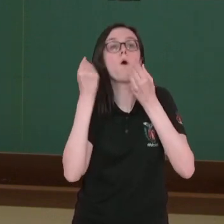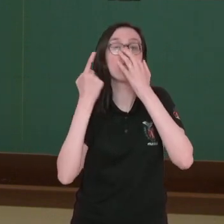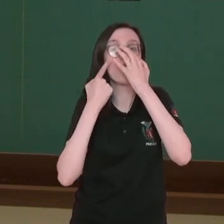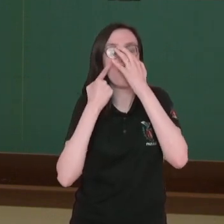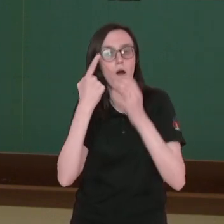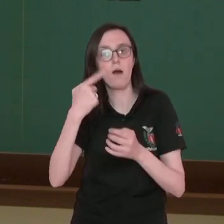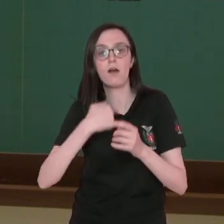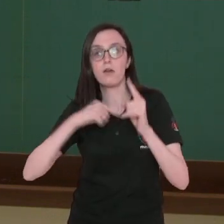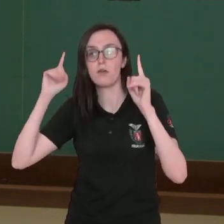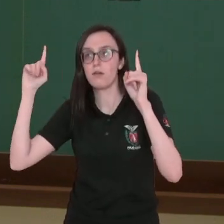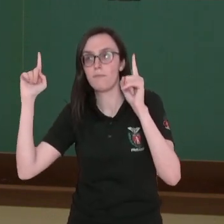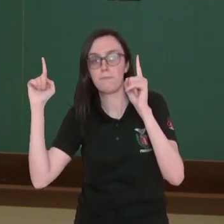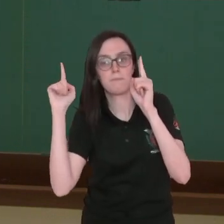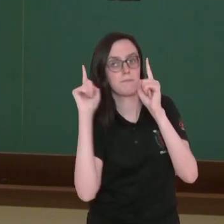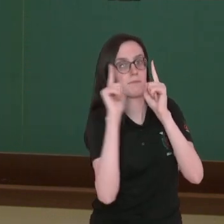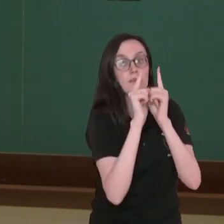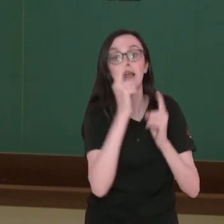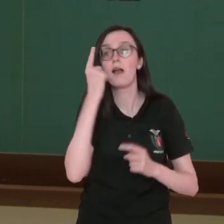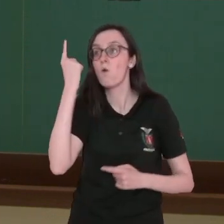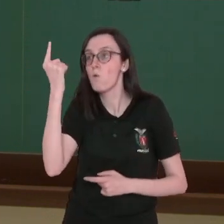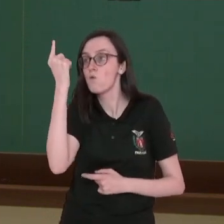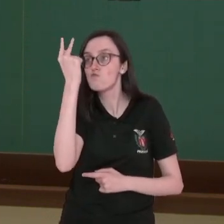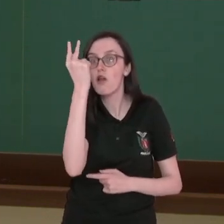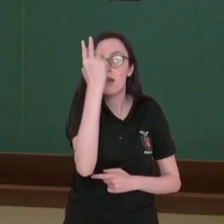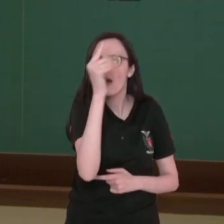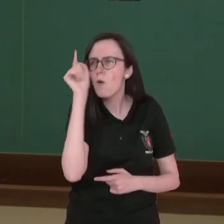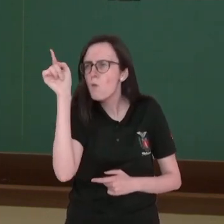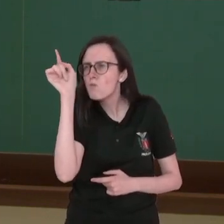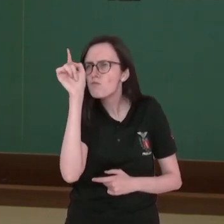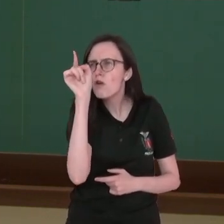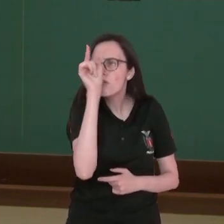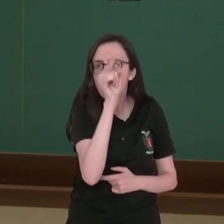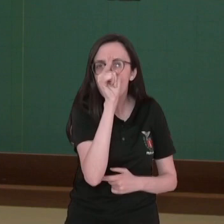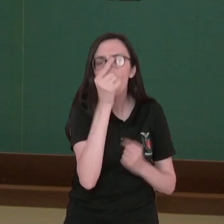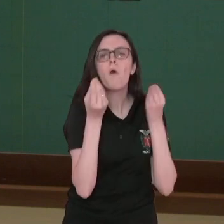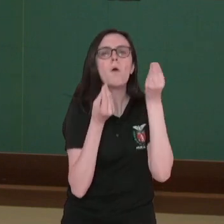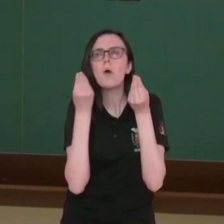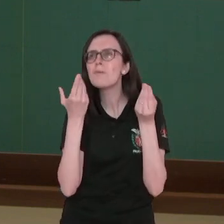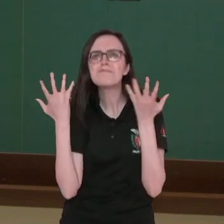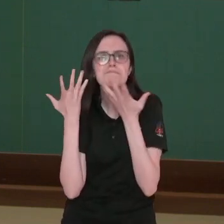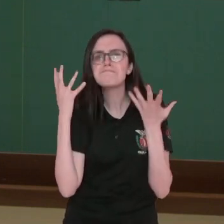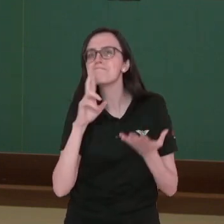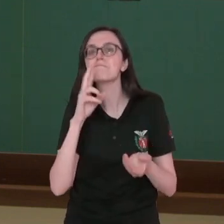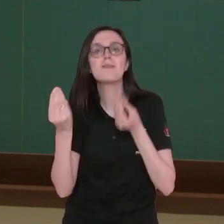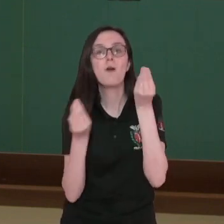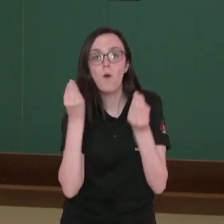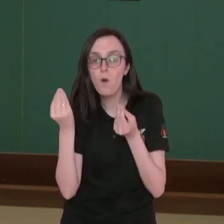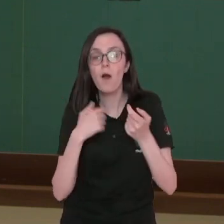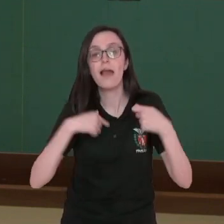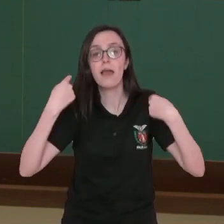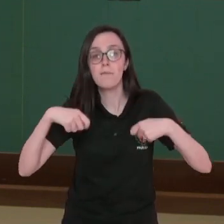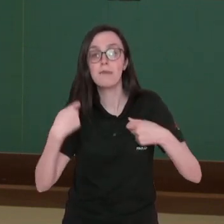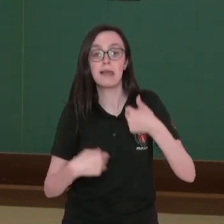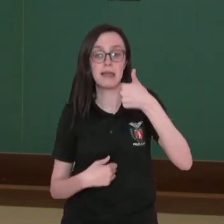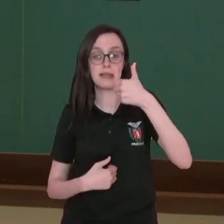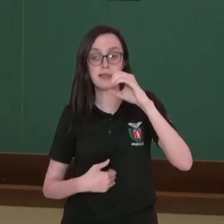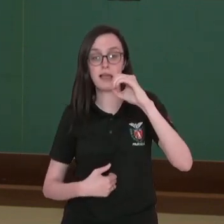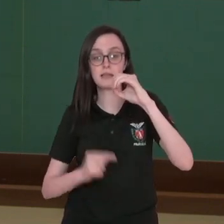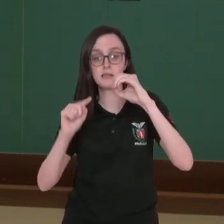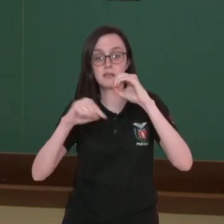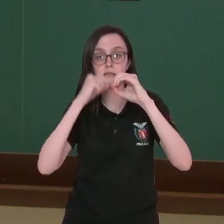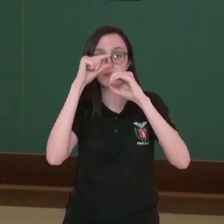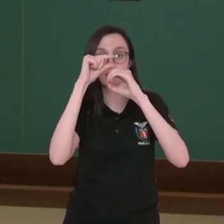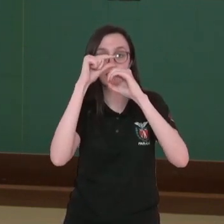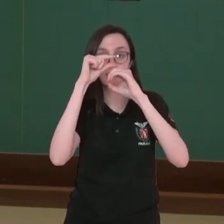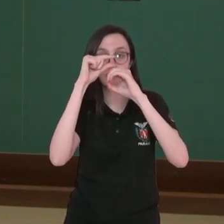estou diminuindo 3 casas decimais. Para compensar, eu tenho que pegar uma potência de base 10 e